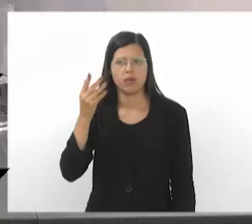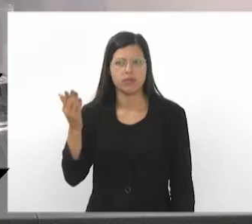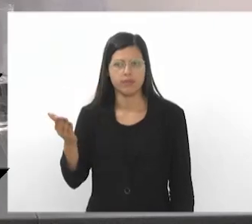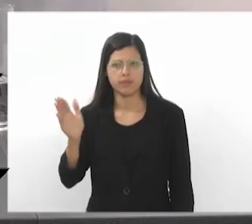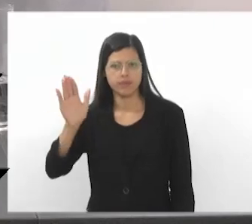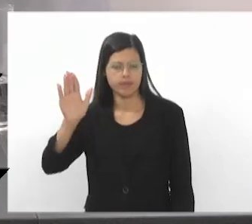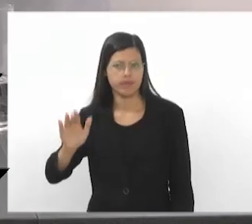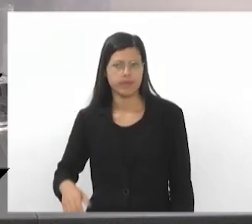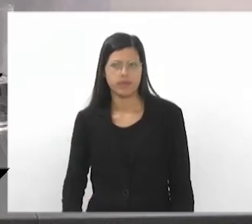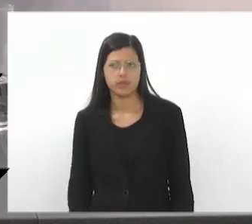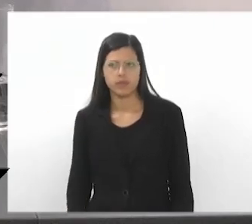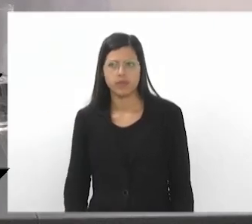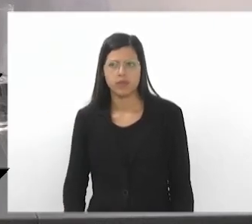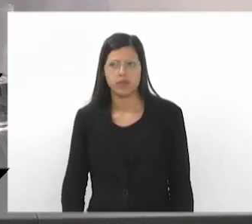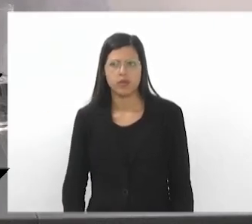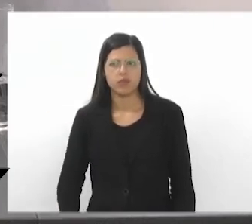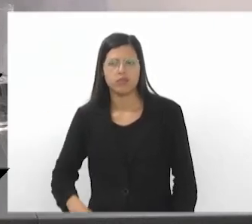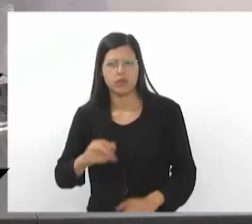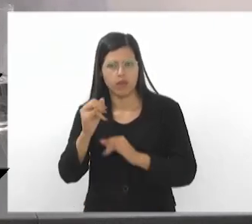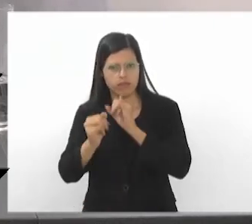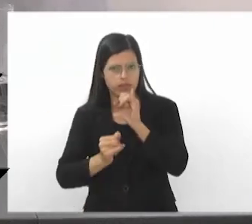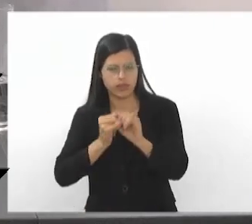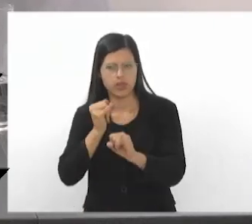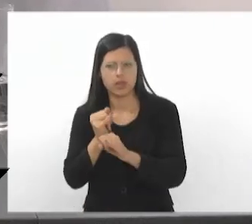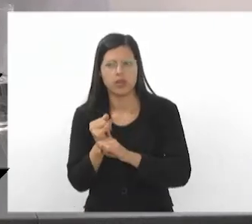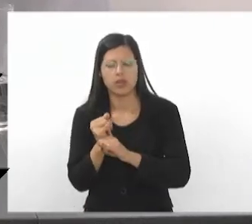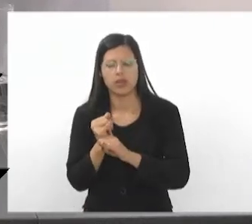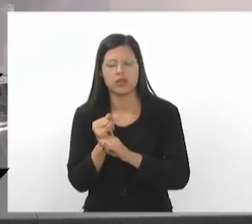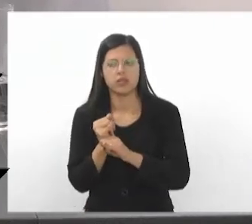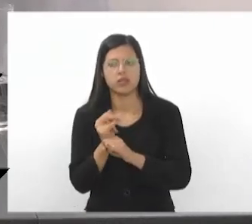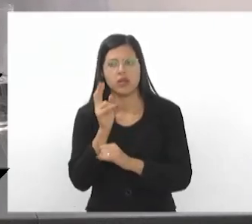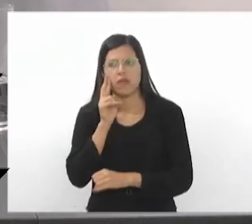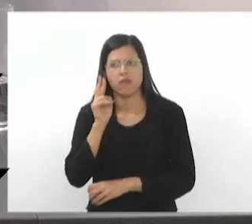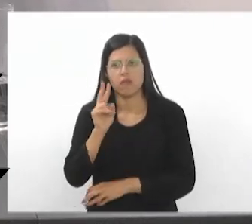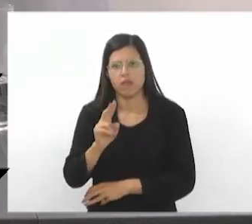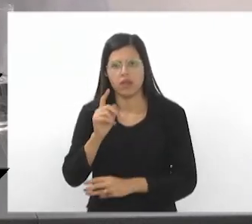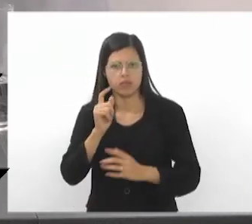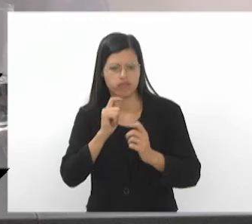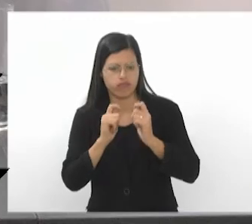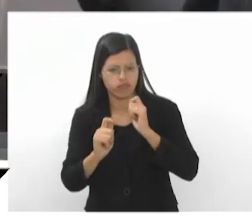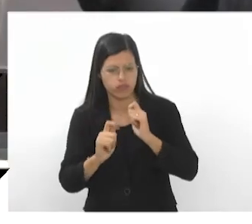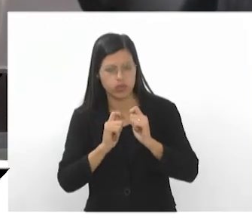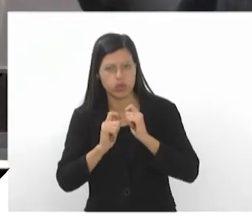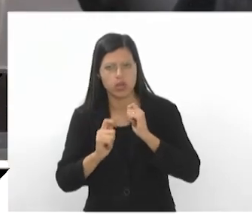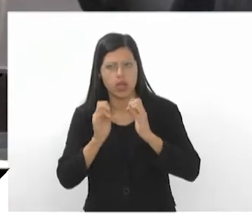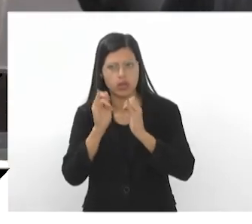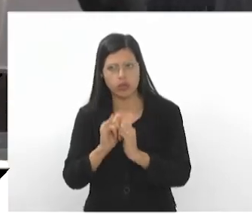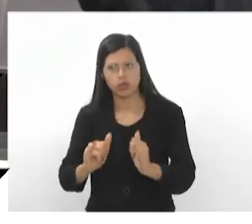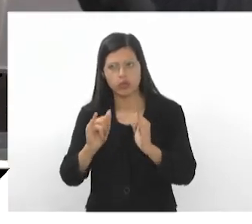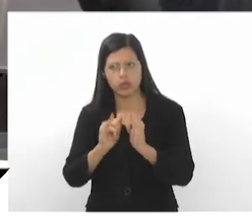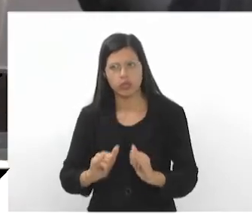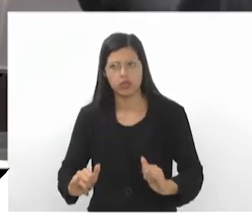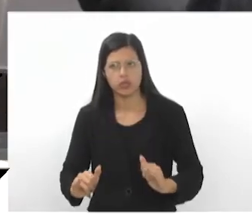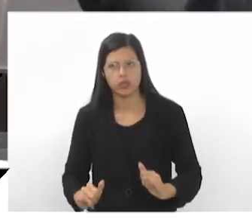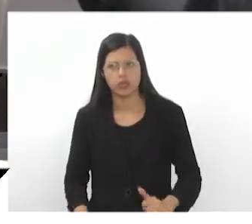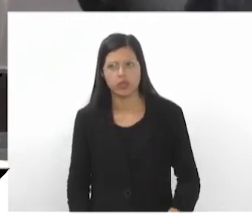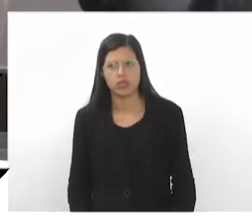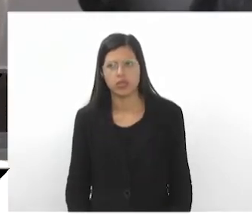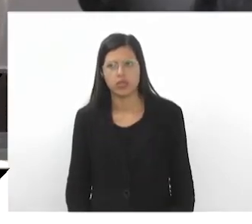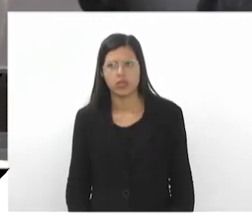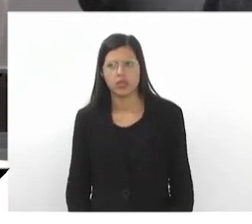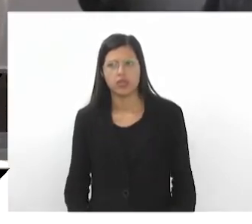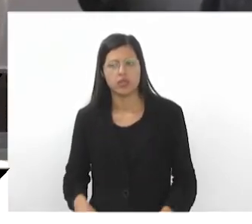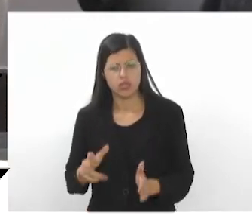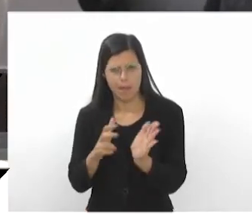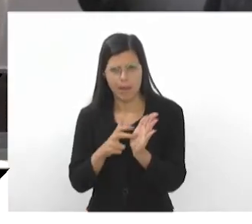Ainda há pouco eu estava na internet, aqui vendo as notícias jornalísticas, não era há pouco não, era bem cedo,